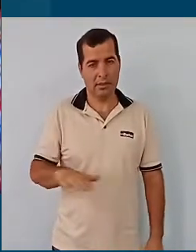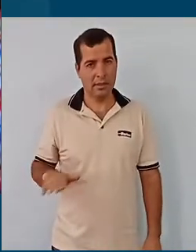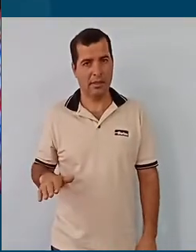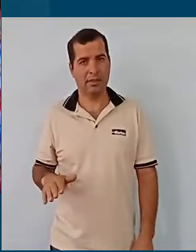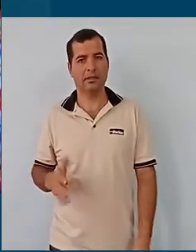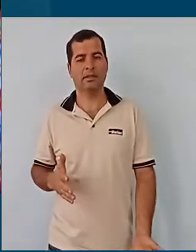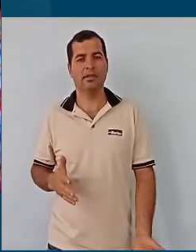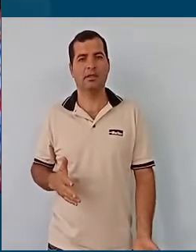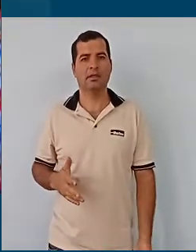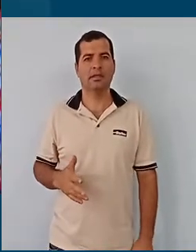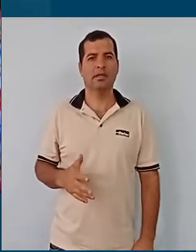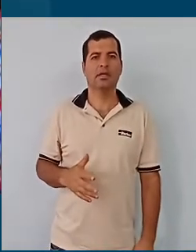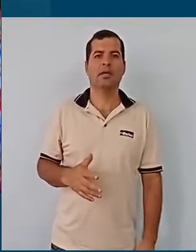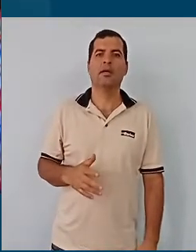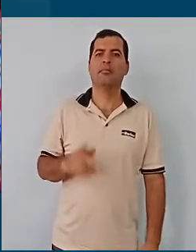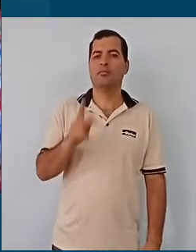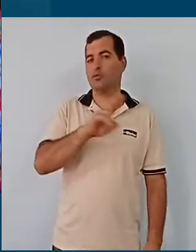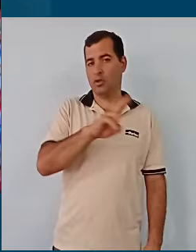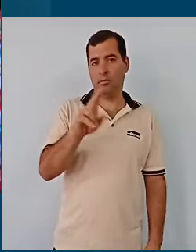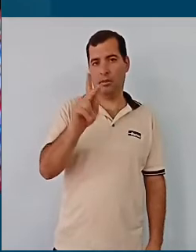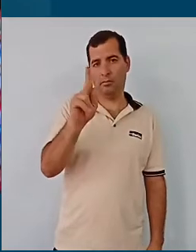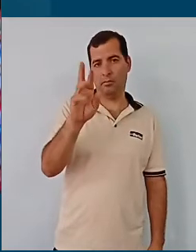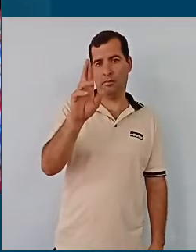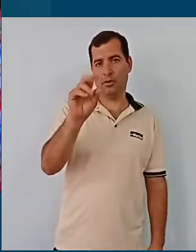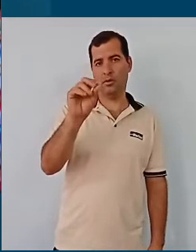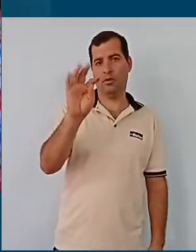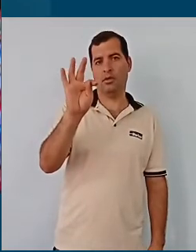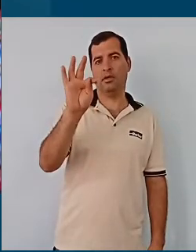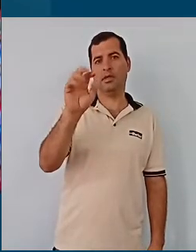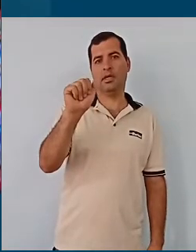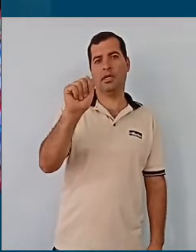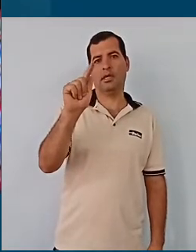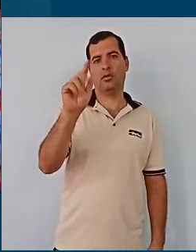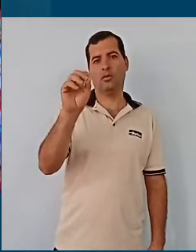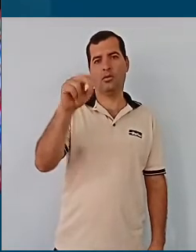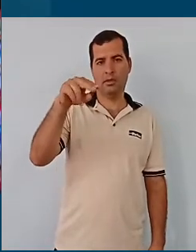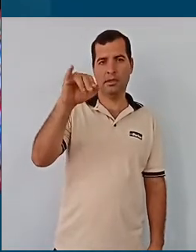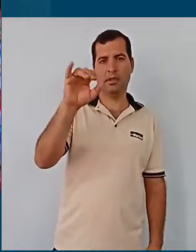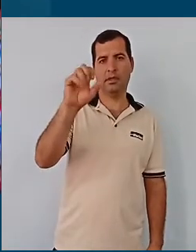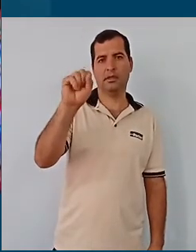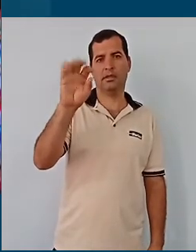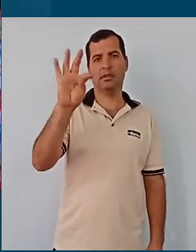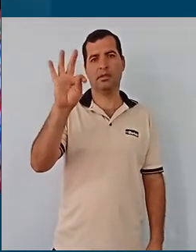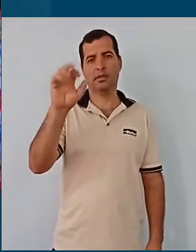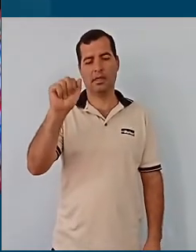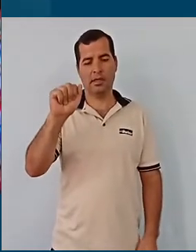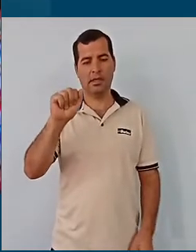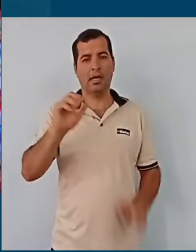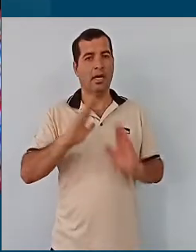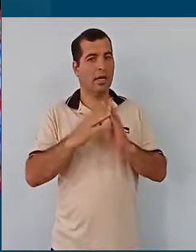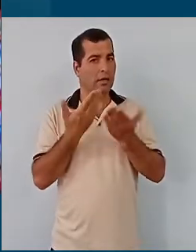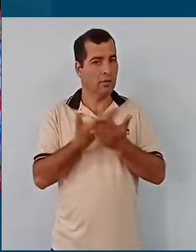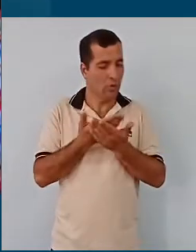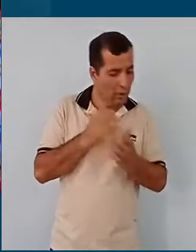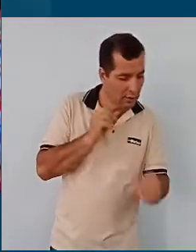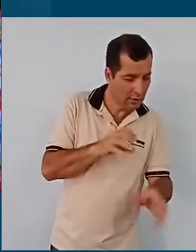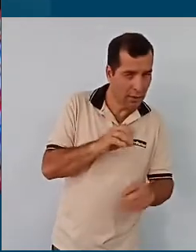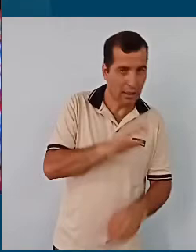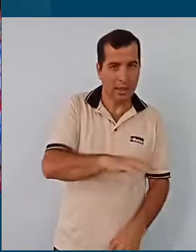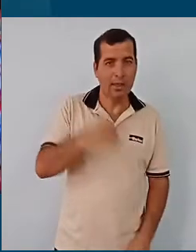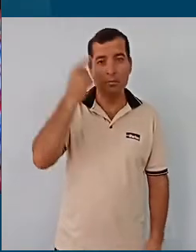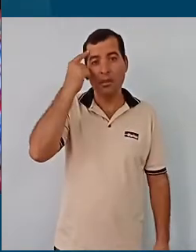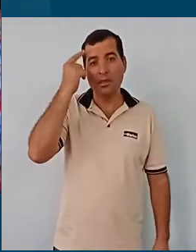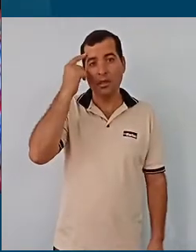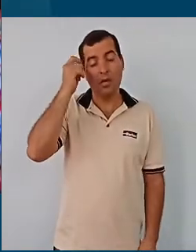então, protagonistas na escola, uma vez que a escola ensina a criança a pensar contemplando sua cultura como um todo. Este é o